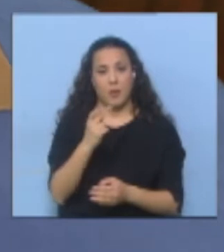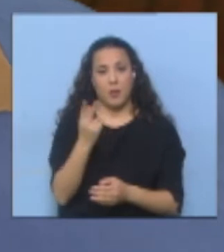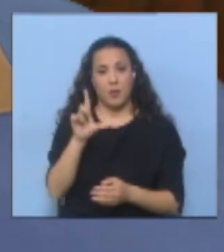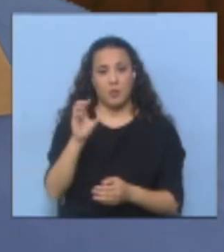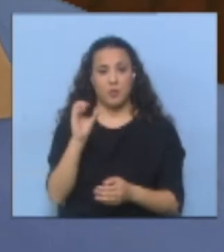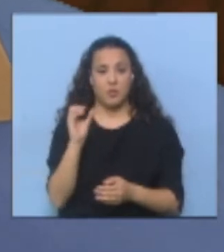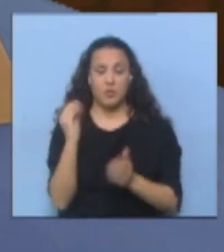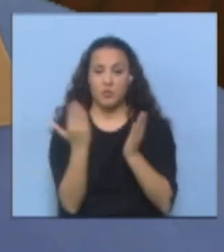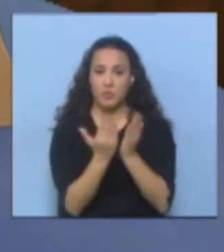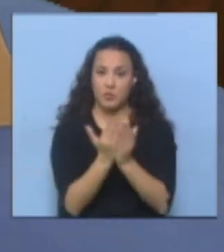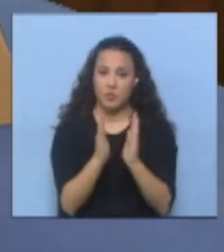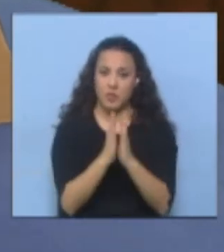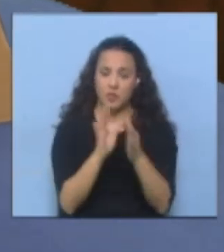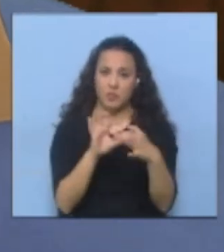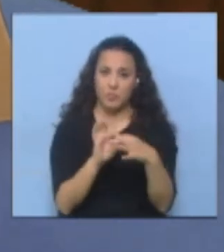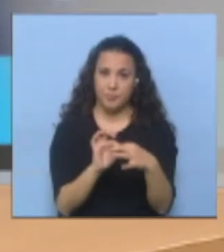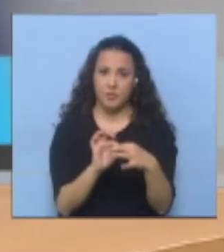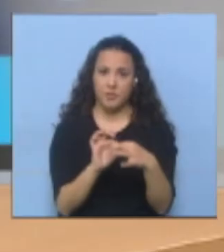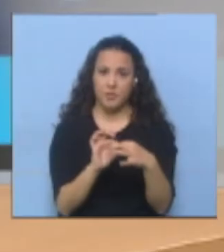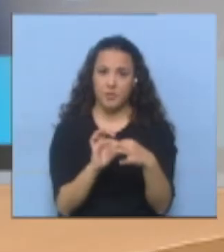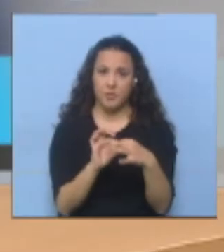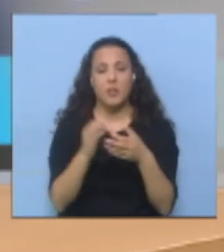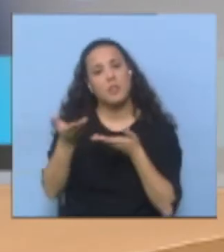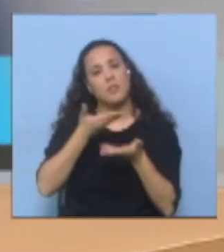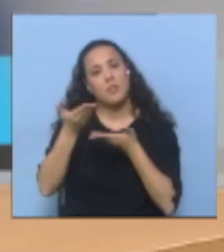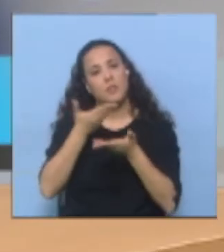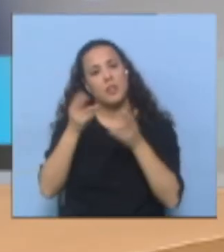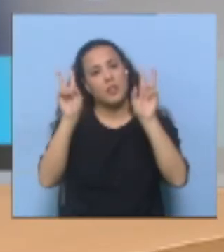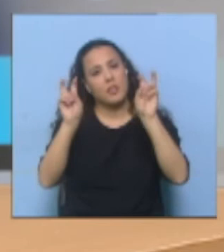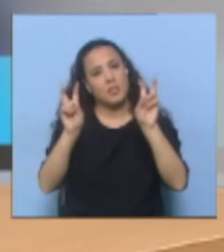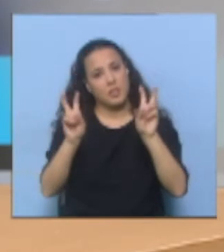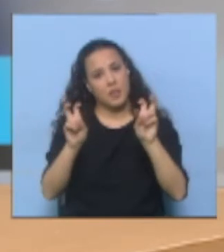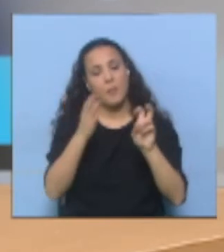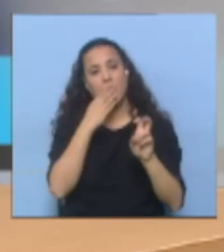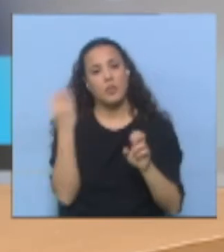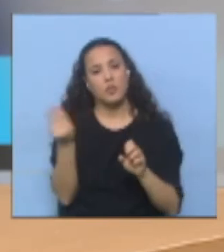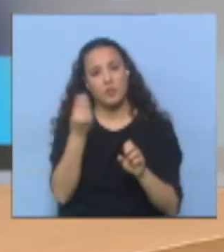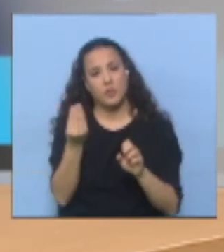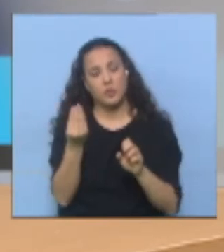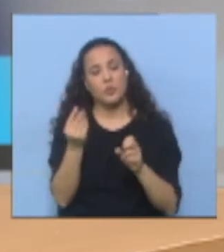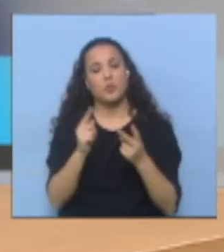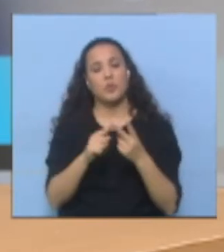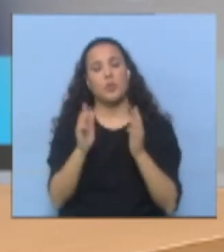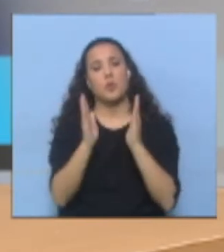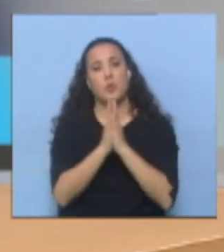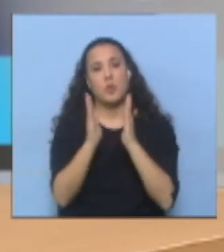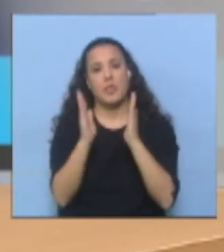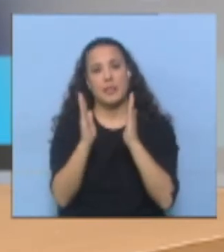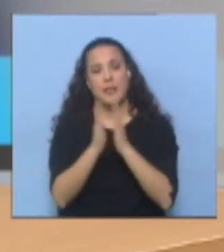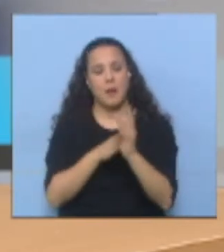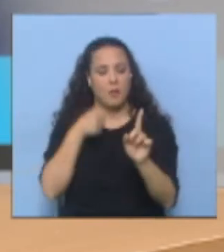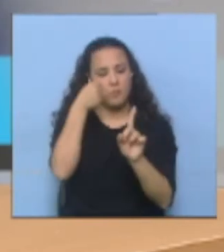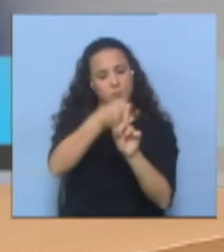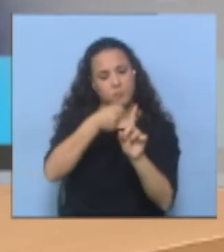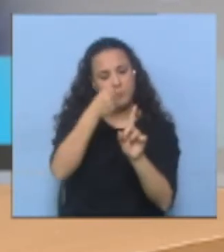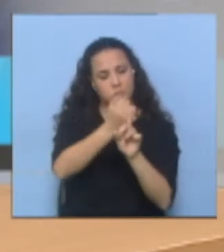religião, vem-nos falar sobre a temática a juventude, a religião e a espiritualidade, desafios antigos em tempos